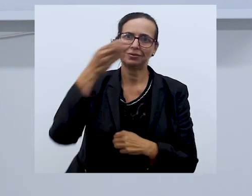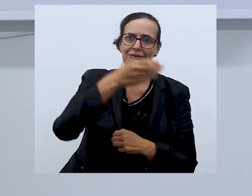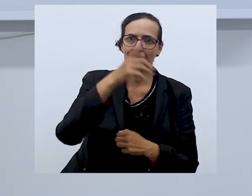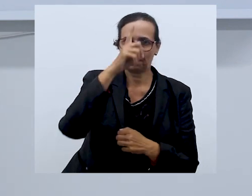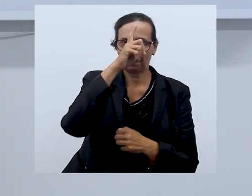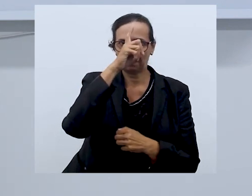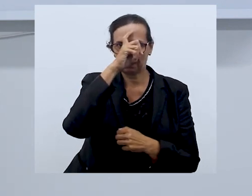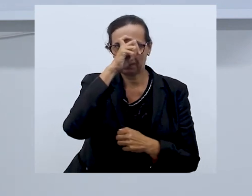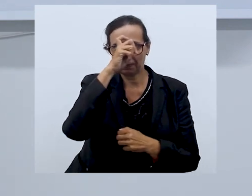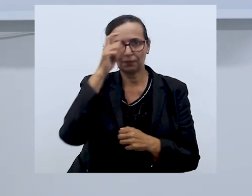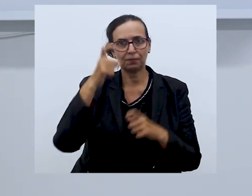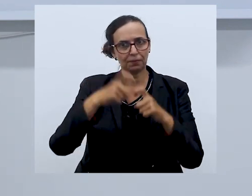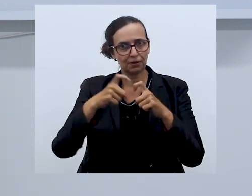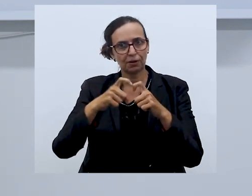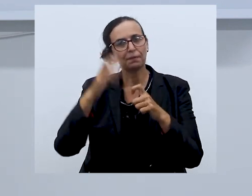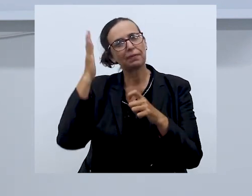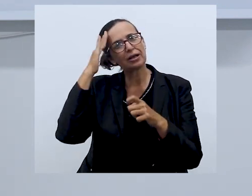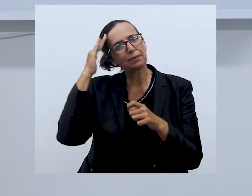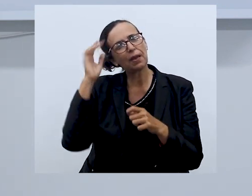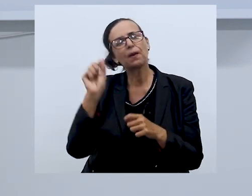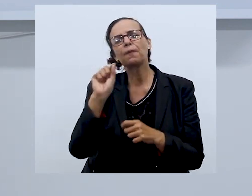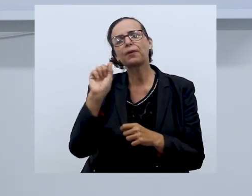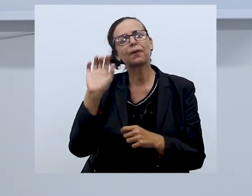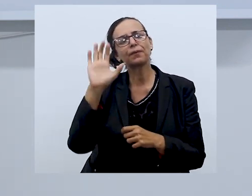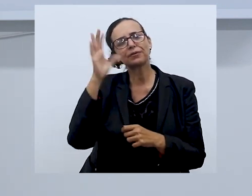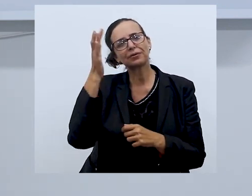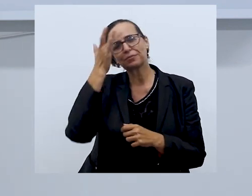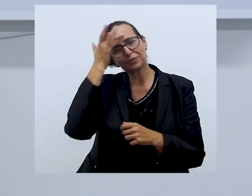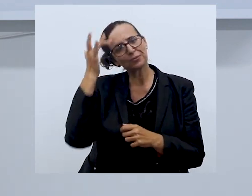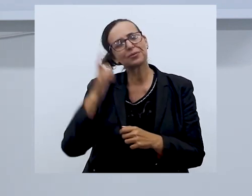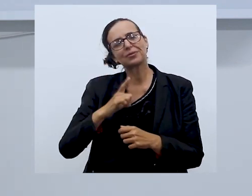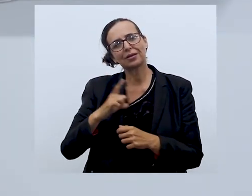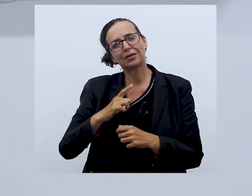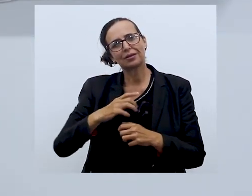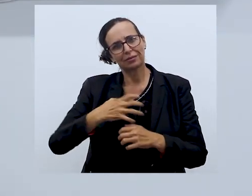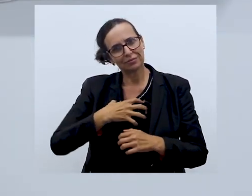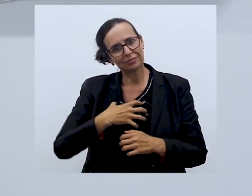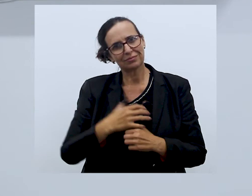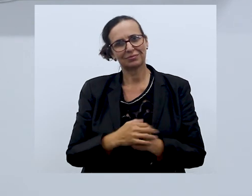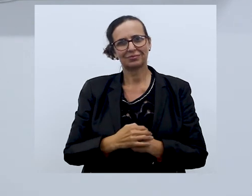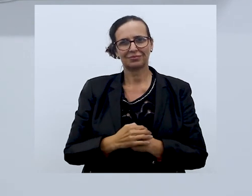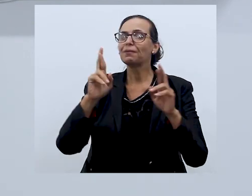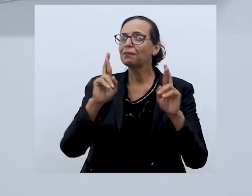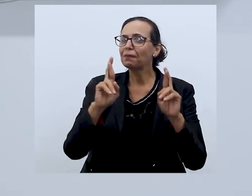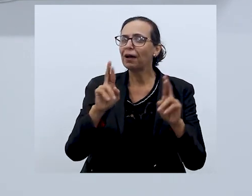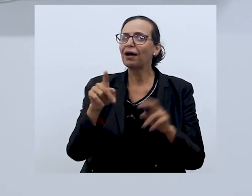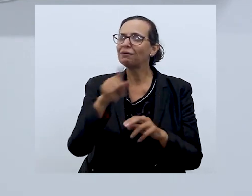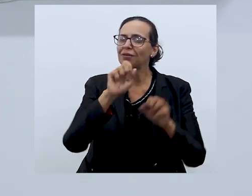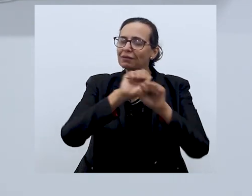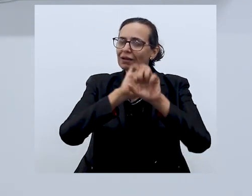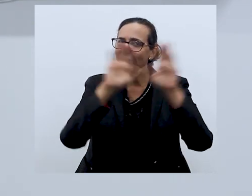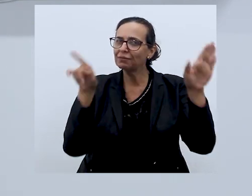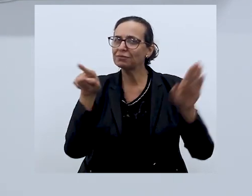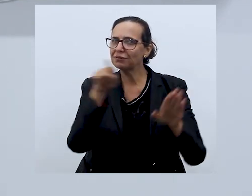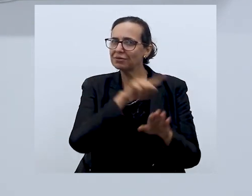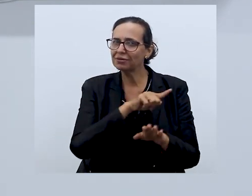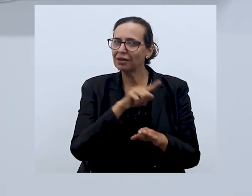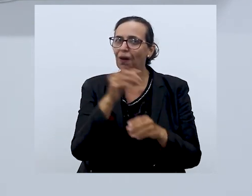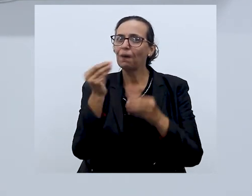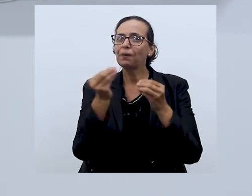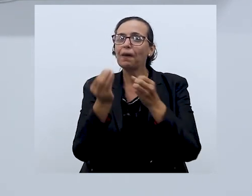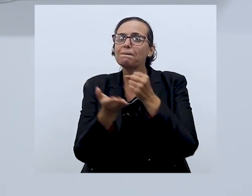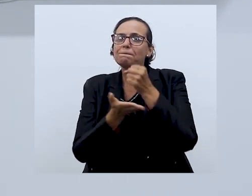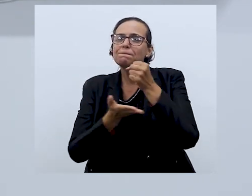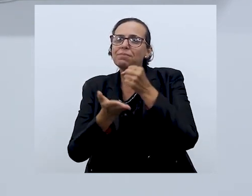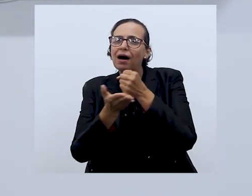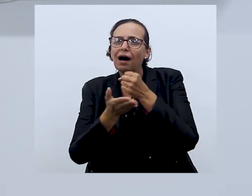foi a causa que levou a essa convulsão. Então é isso, pessoal. Obrigado pela atenção. Eu espero que